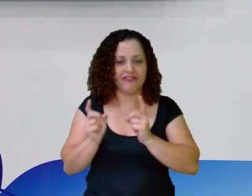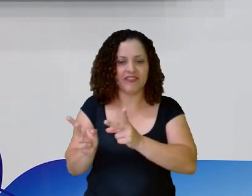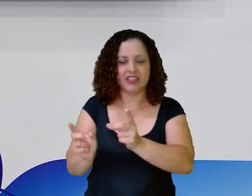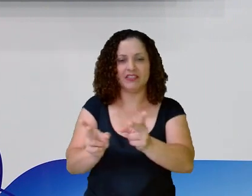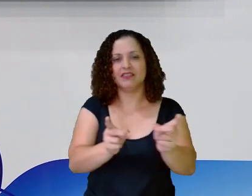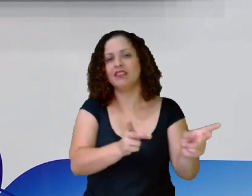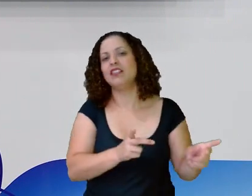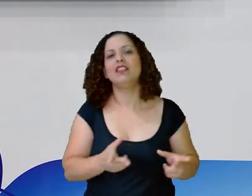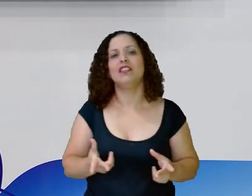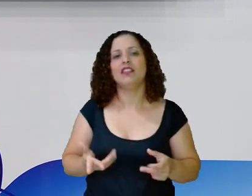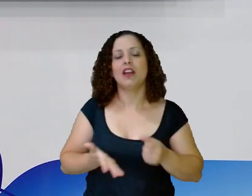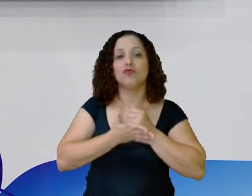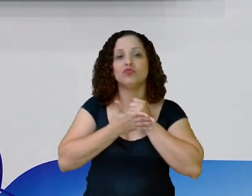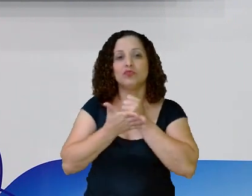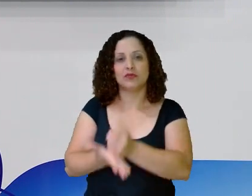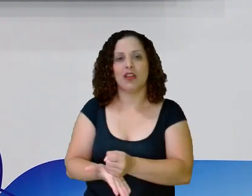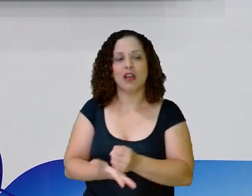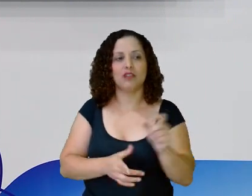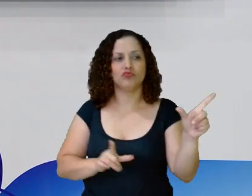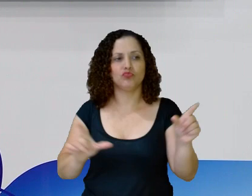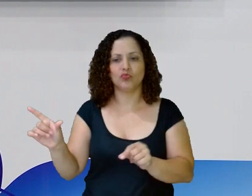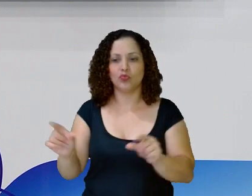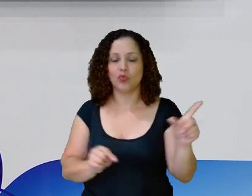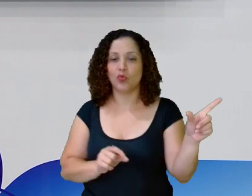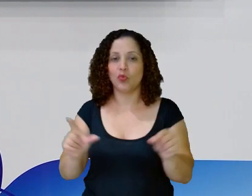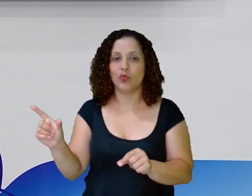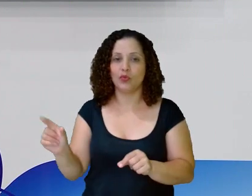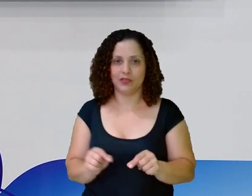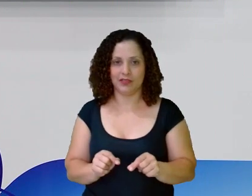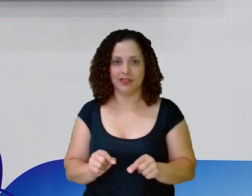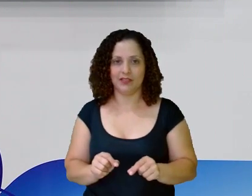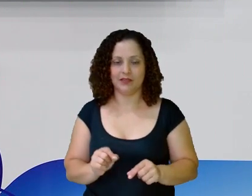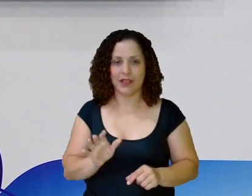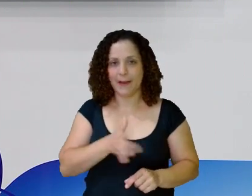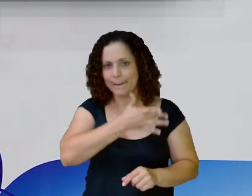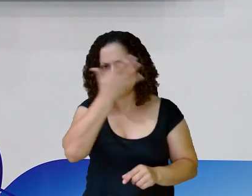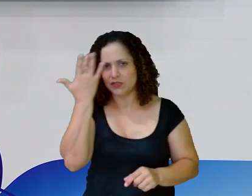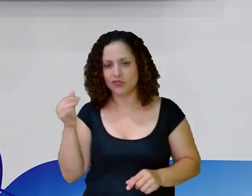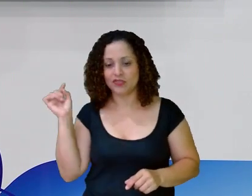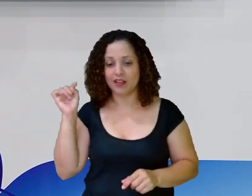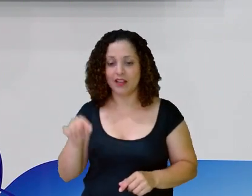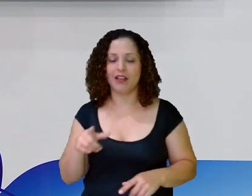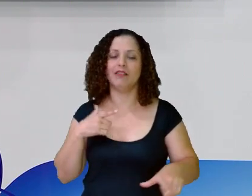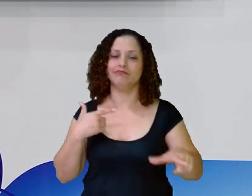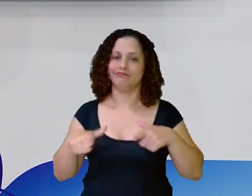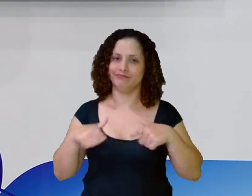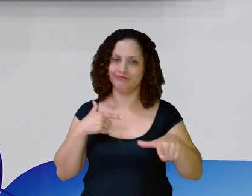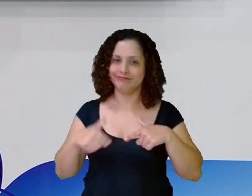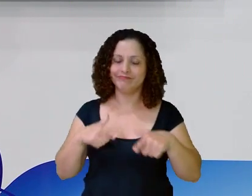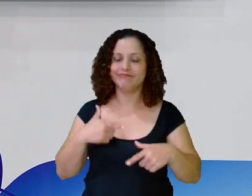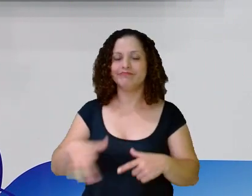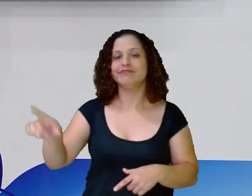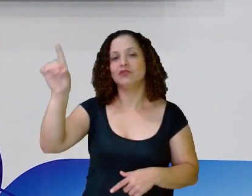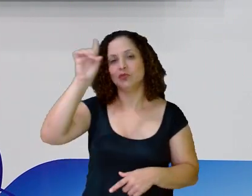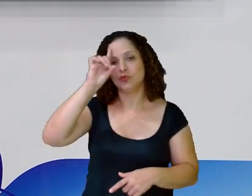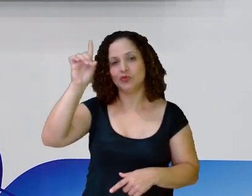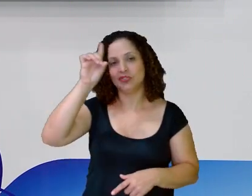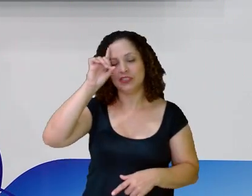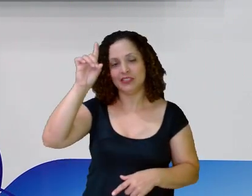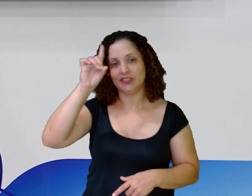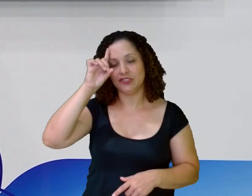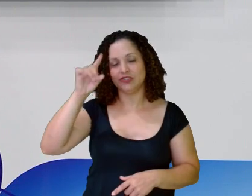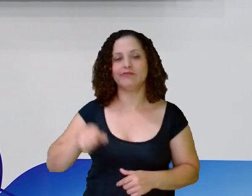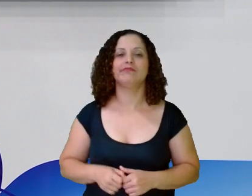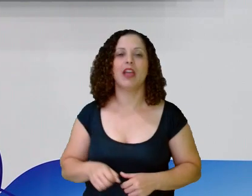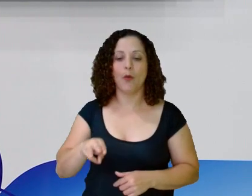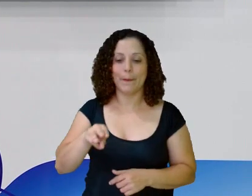te ajudando aí a fazer a escolha. São pessoas que estão ali trabalhando todos os dias. É a necessidade do